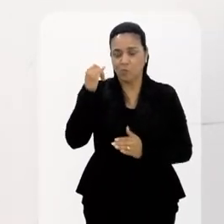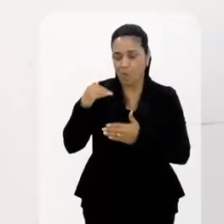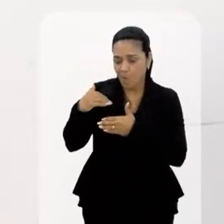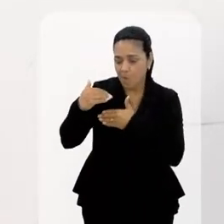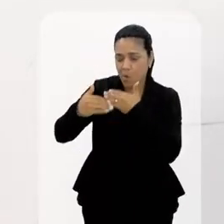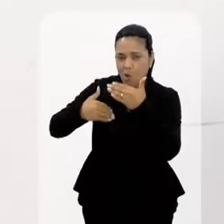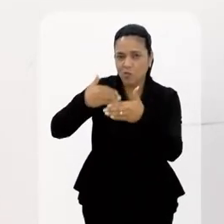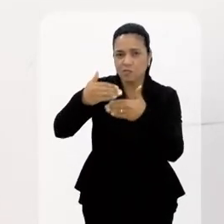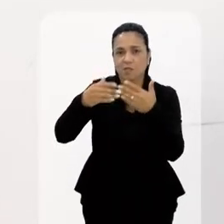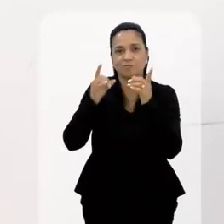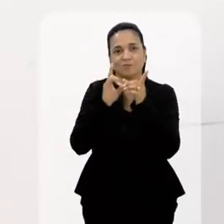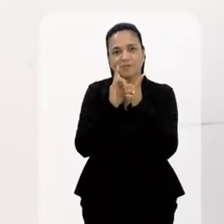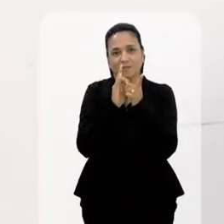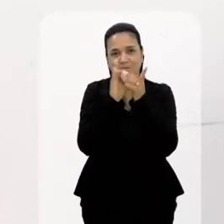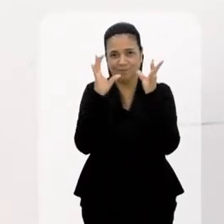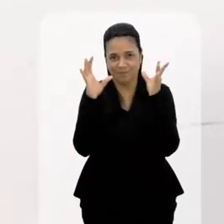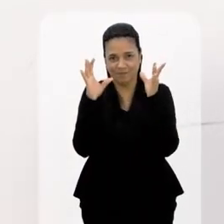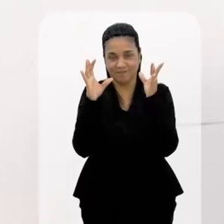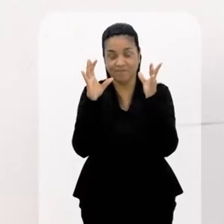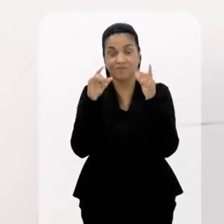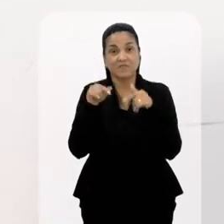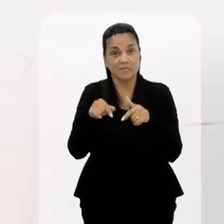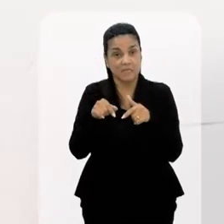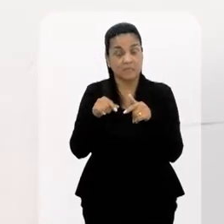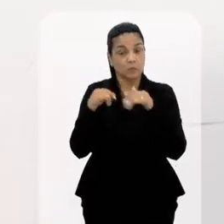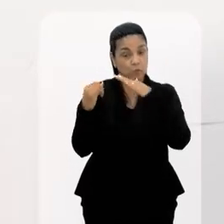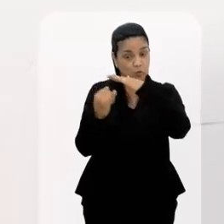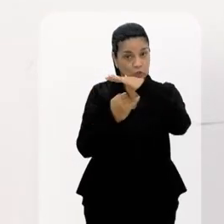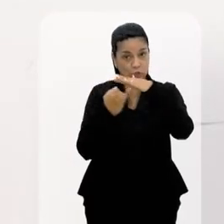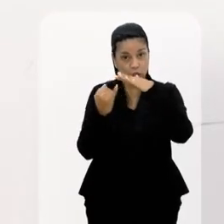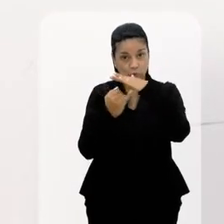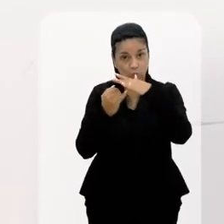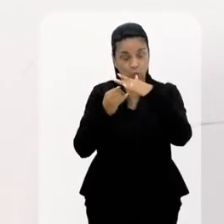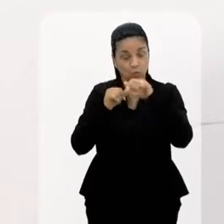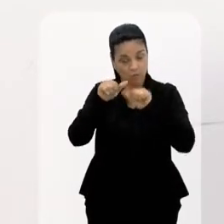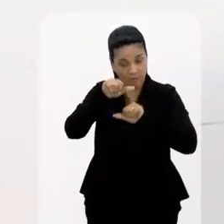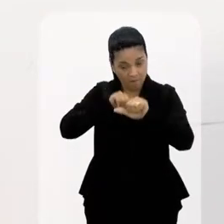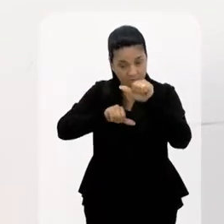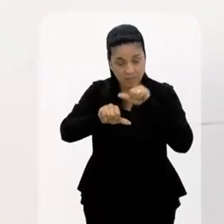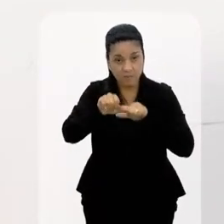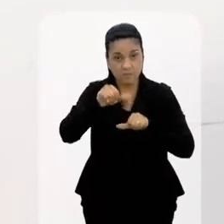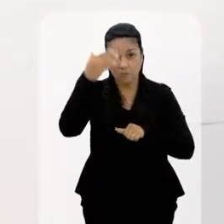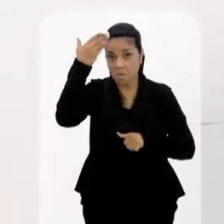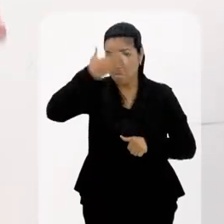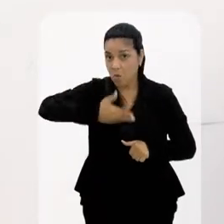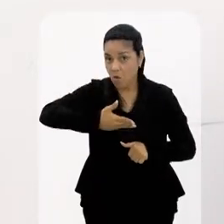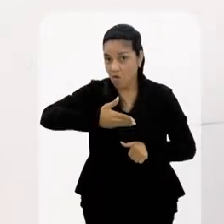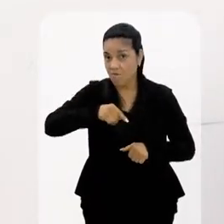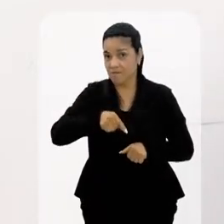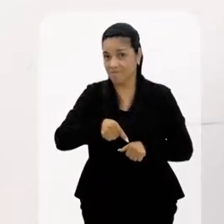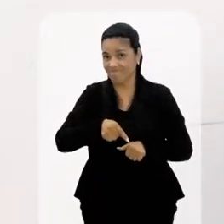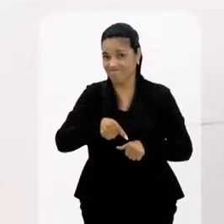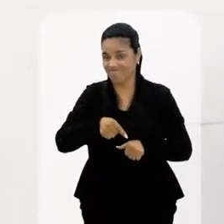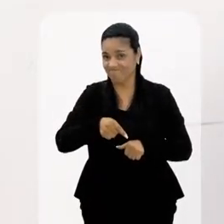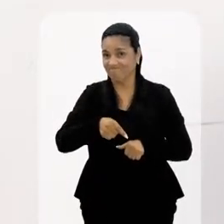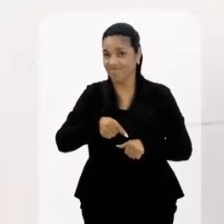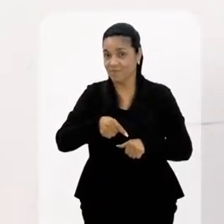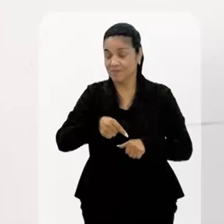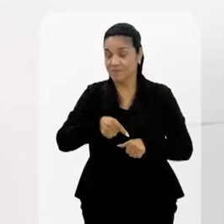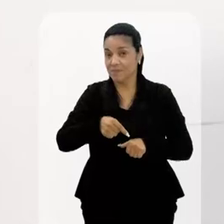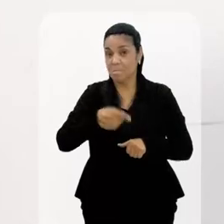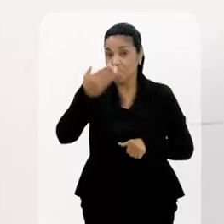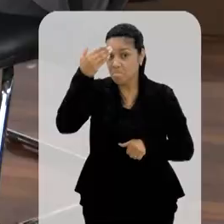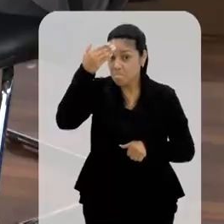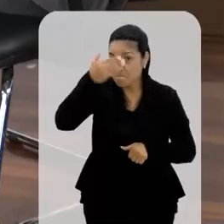no processo de redemocratização. E a gente pode até dizer que esse instituto, a inversão do ônus da prova, é uma prova, né, é uma